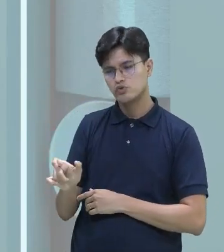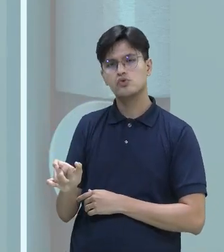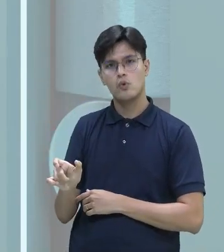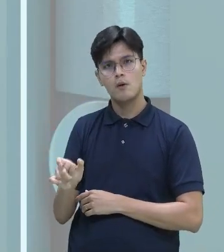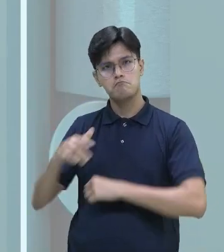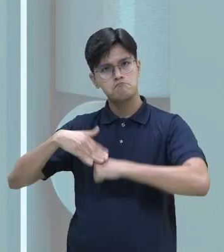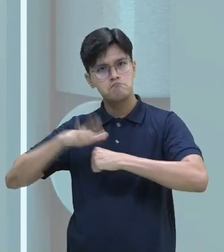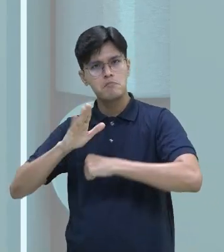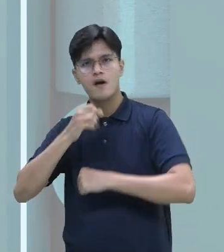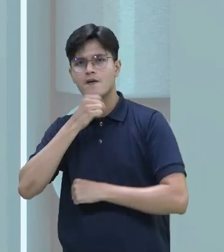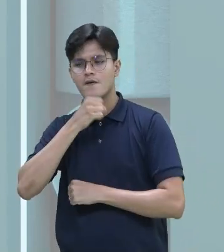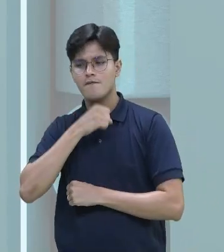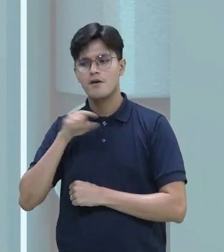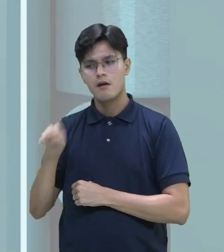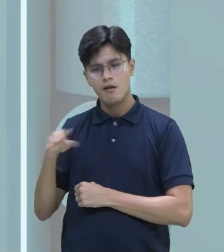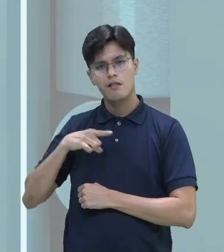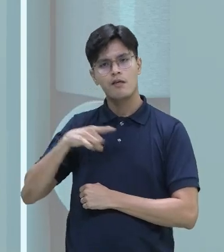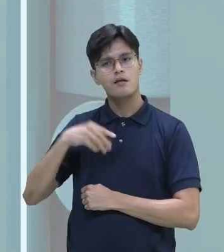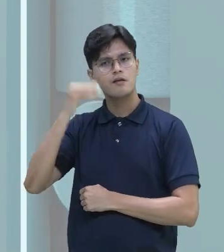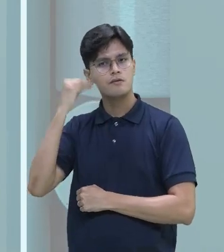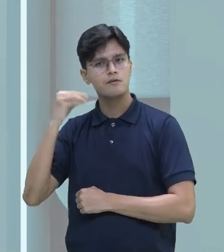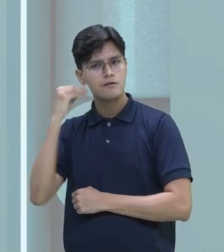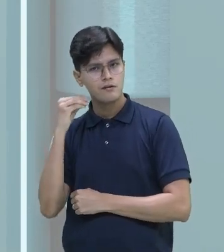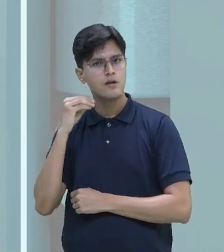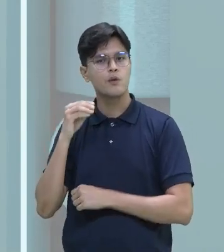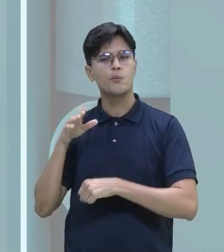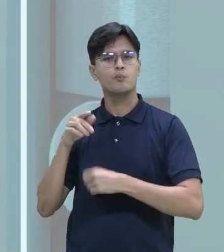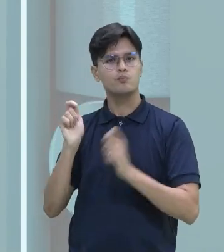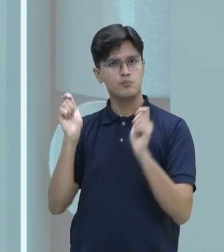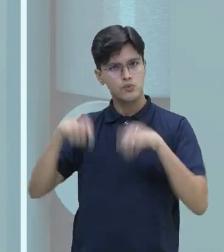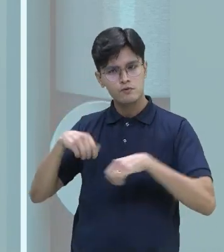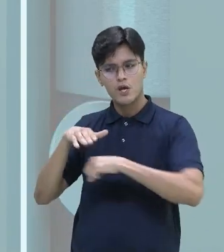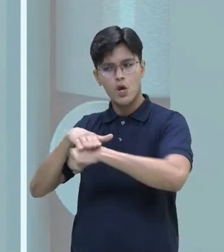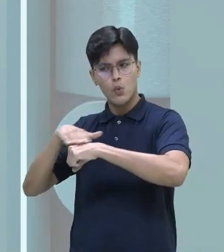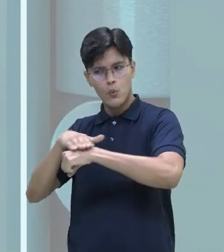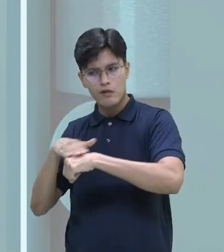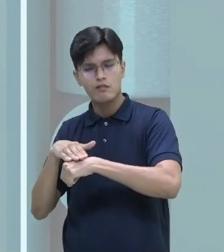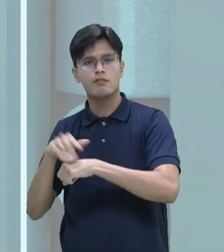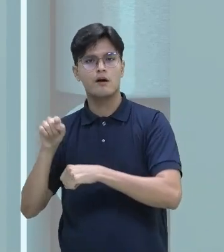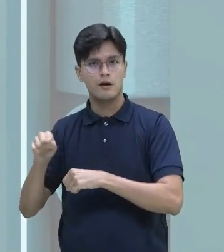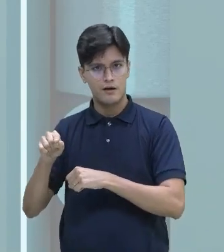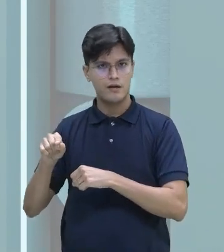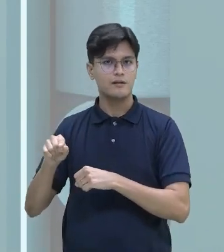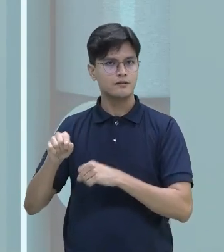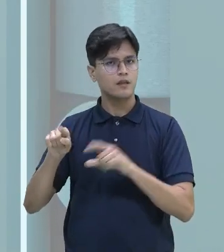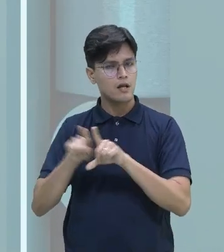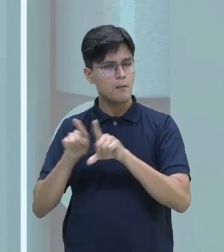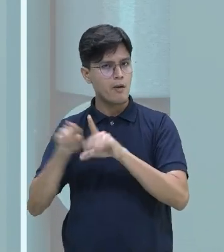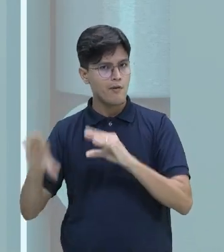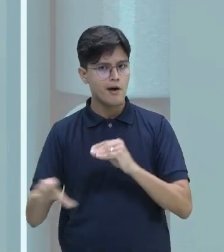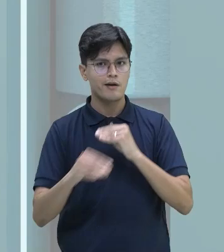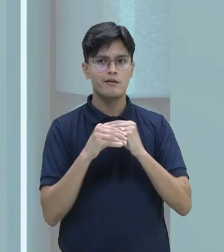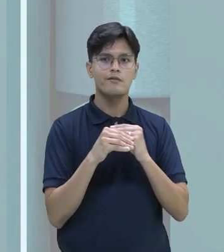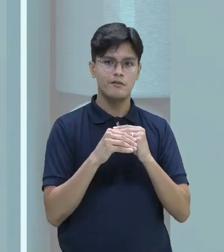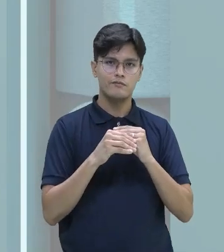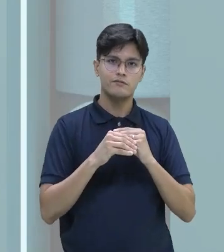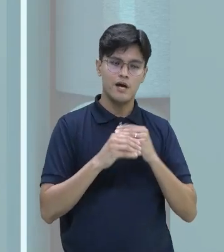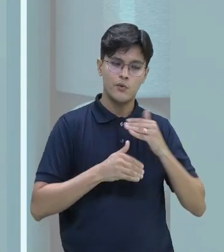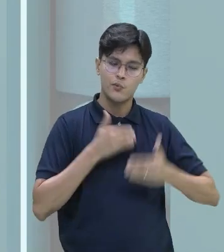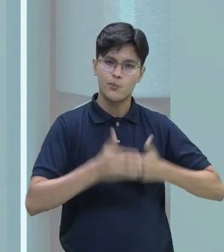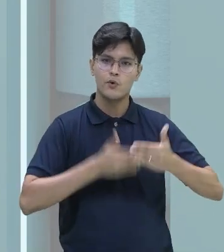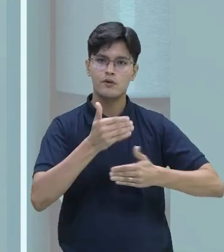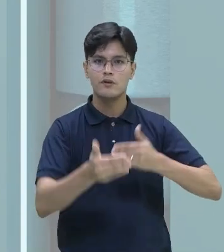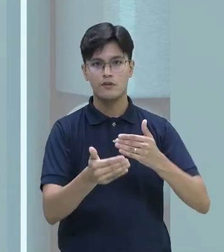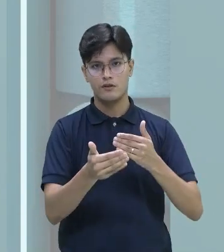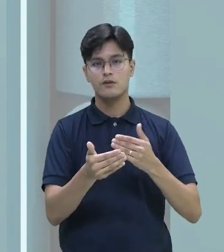nós podemos trazer esses ensinamentos, em certa medida, também para nos ajudar no processo de